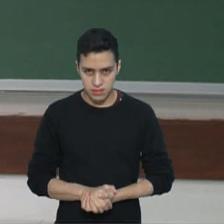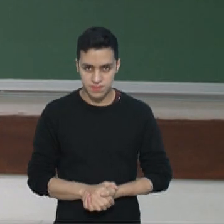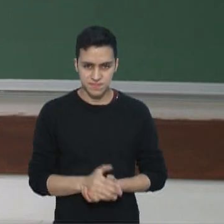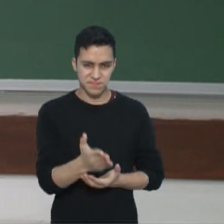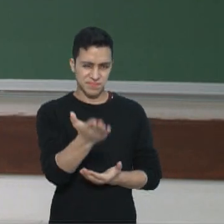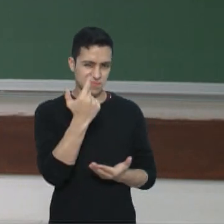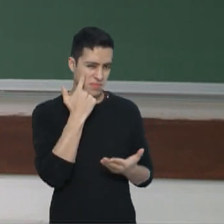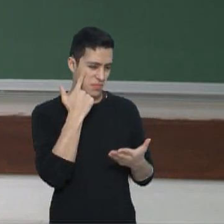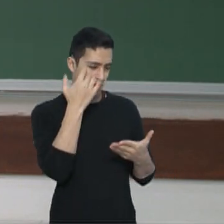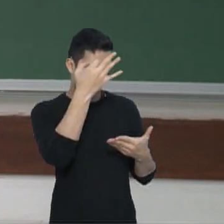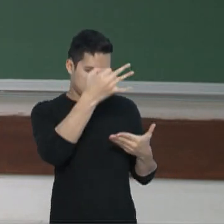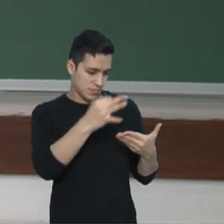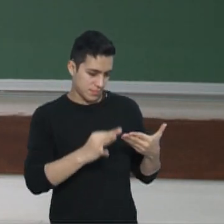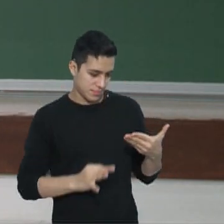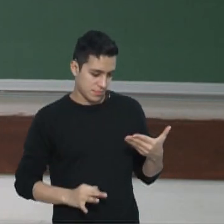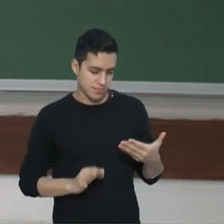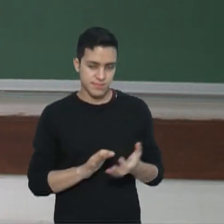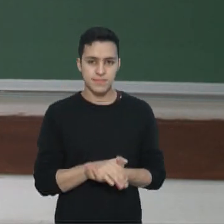Vamos para a correção?